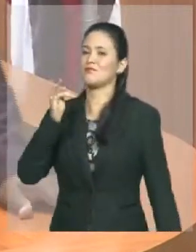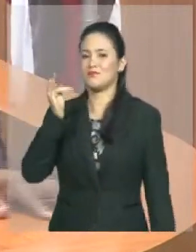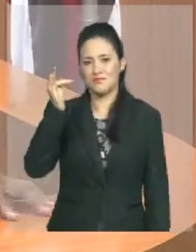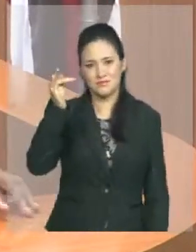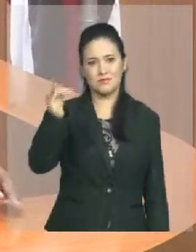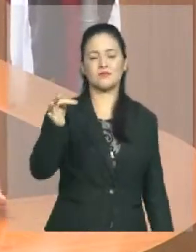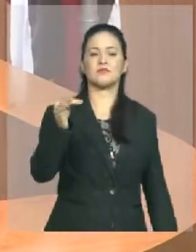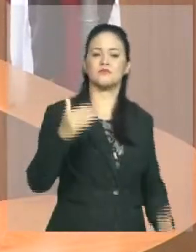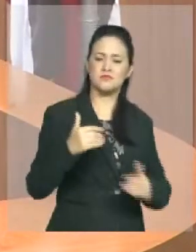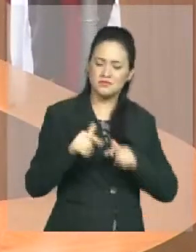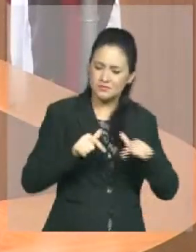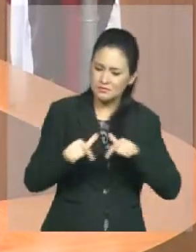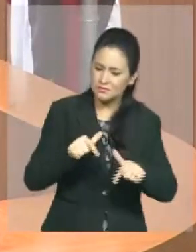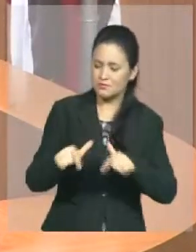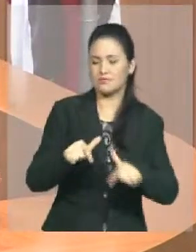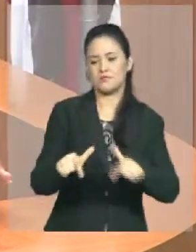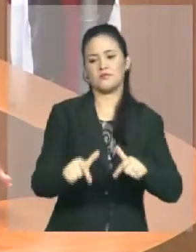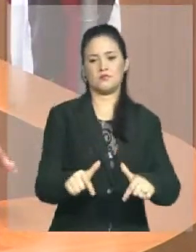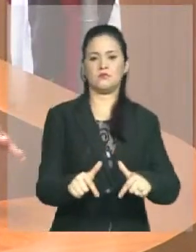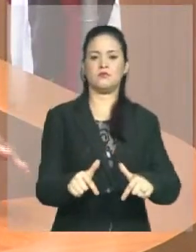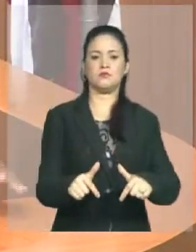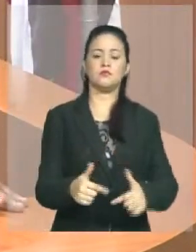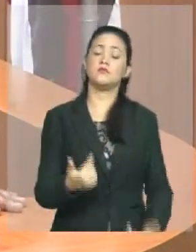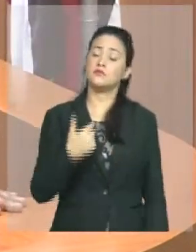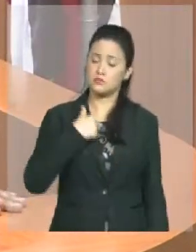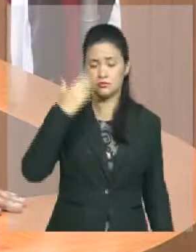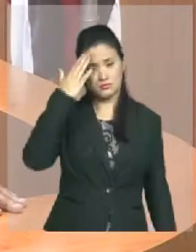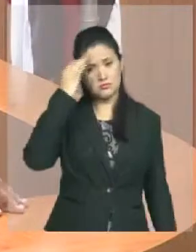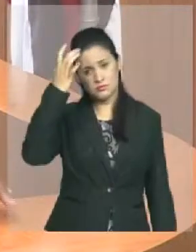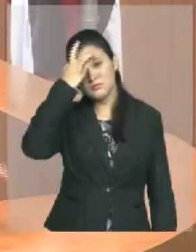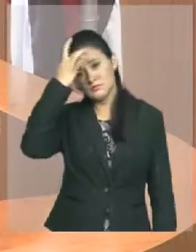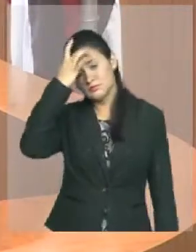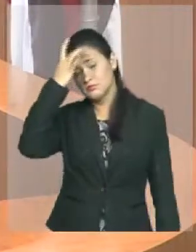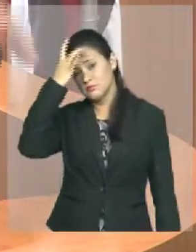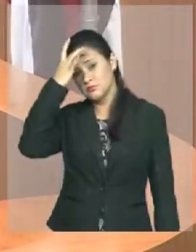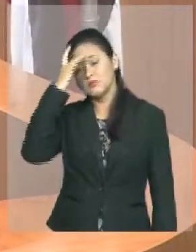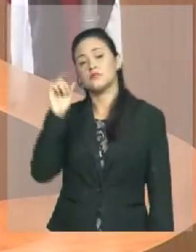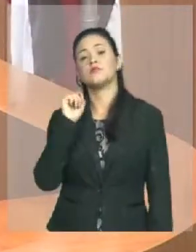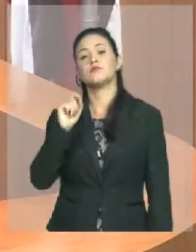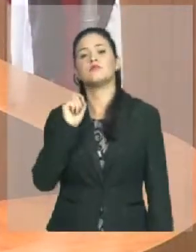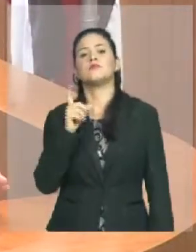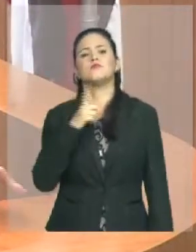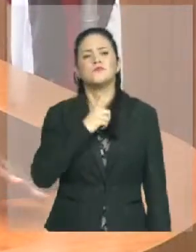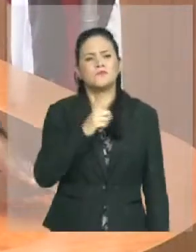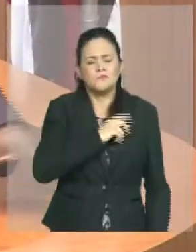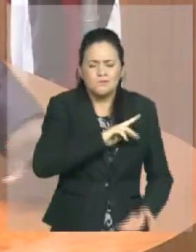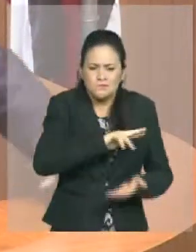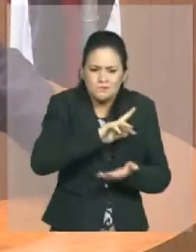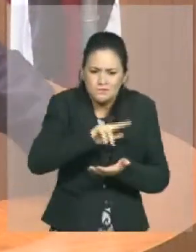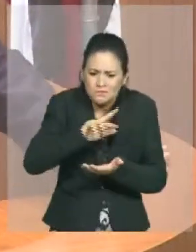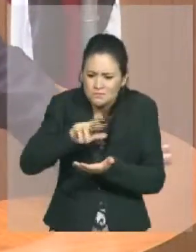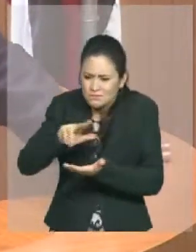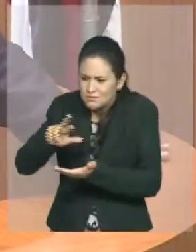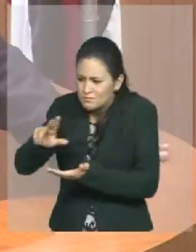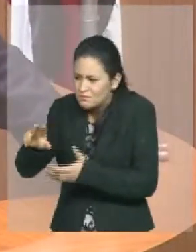Sei também, senhores, não vou tapar os olhos, que existe muita coisa que precisa ser melhorada.